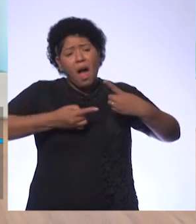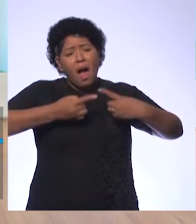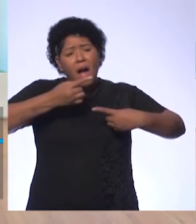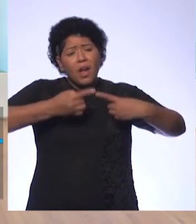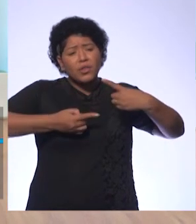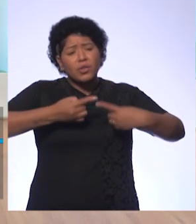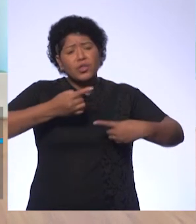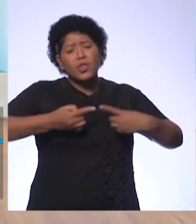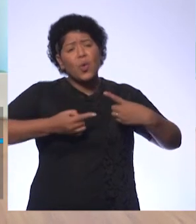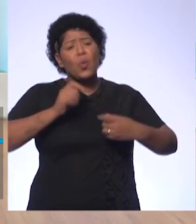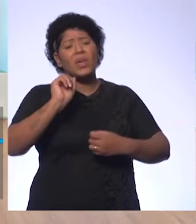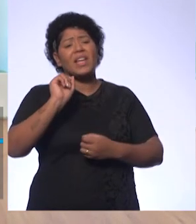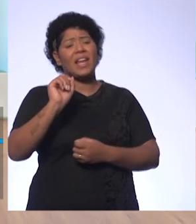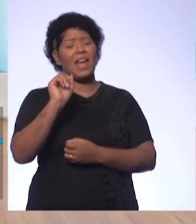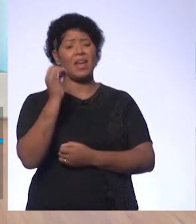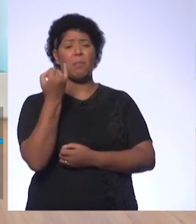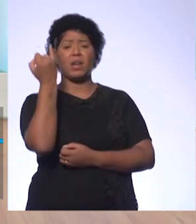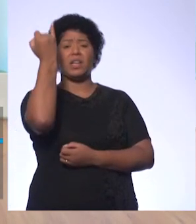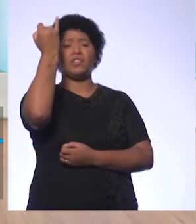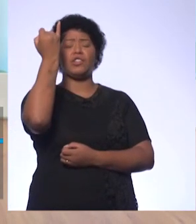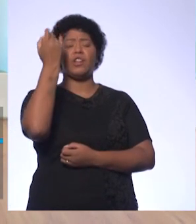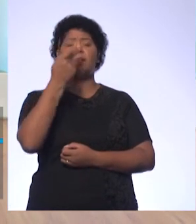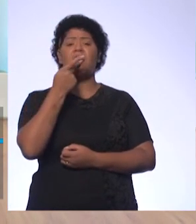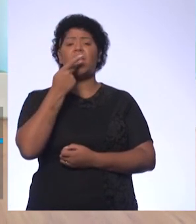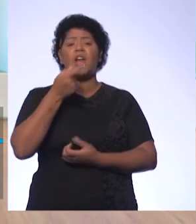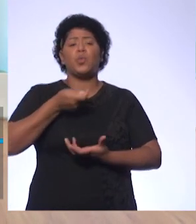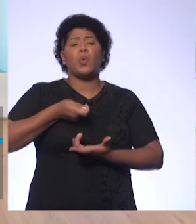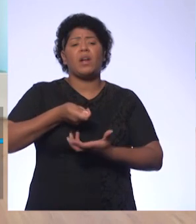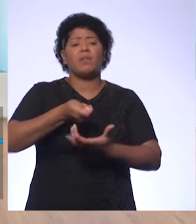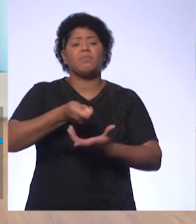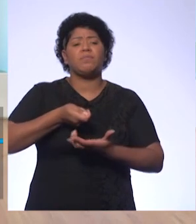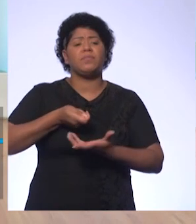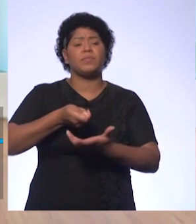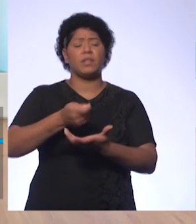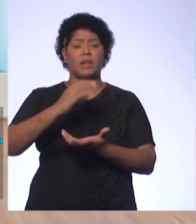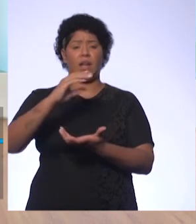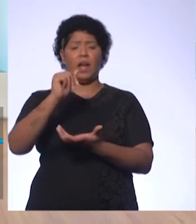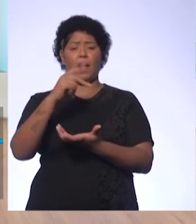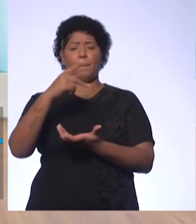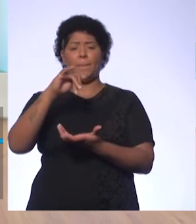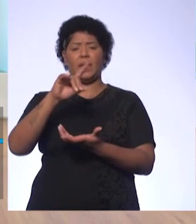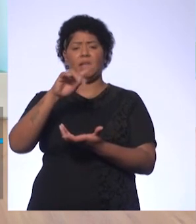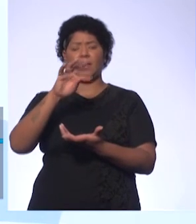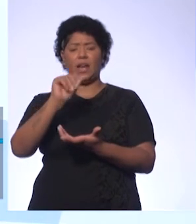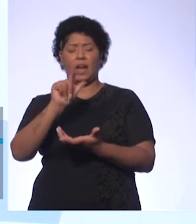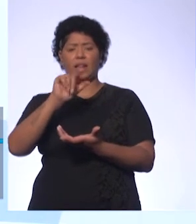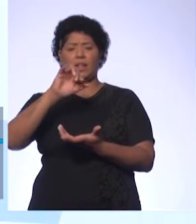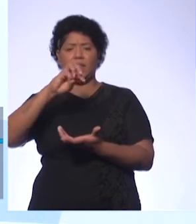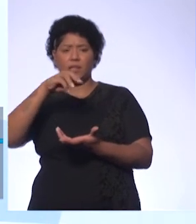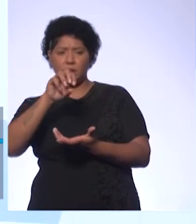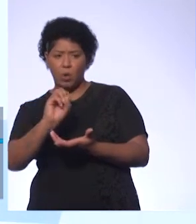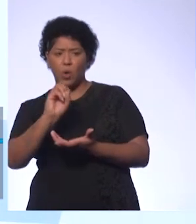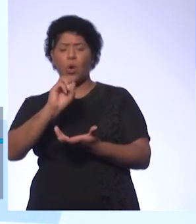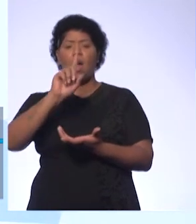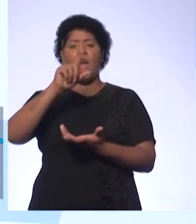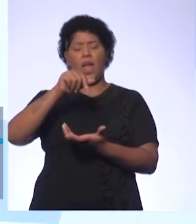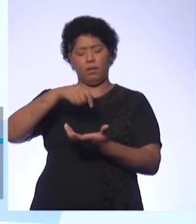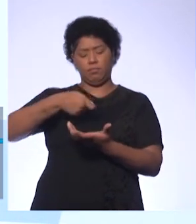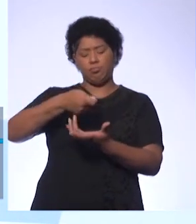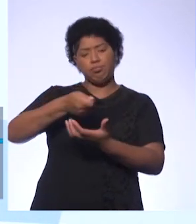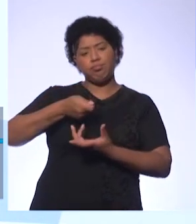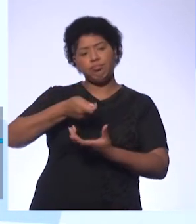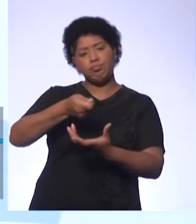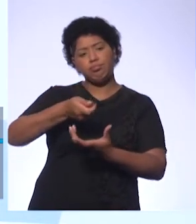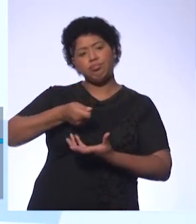de entender o capitalismo. Então, o capitalismo é esse sistema econômico, né, que tem como princípio